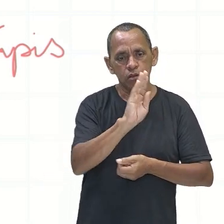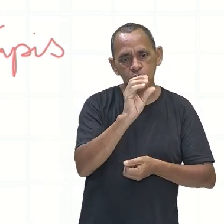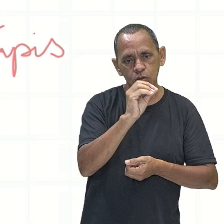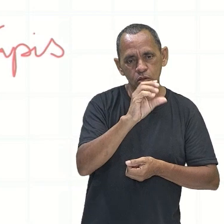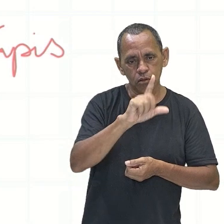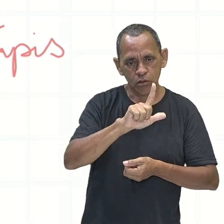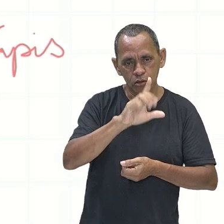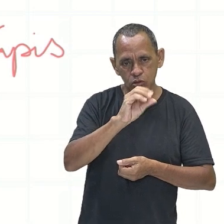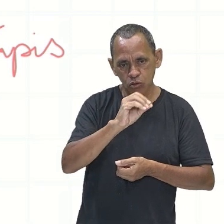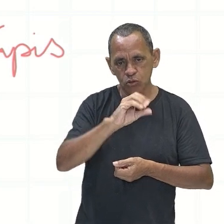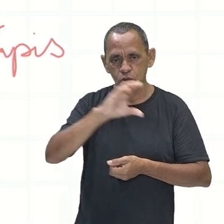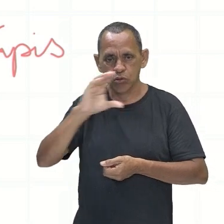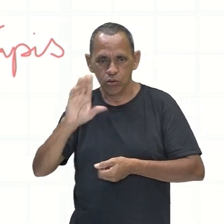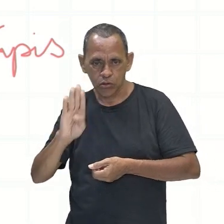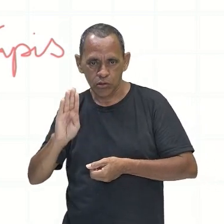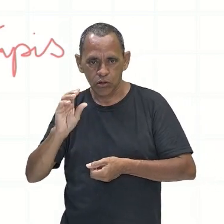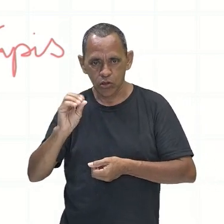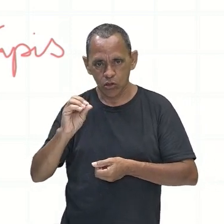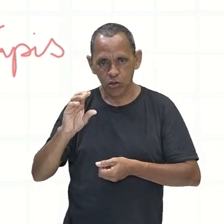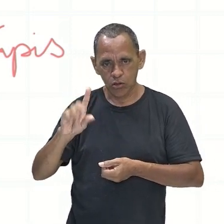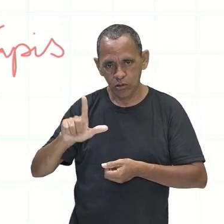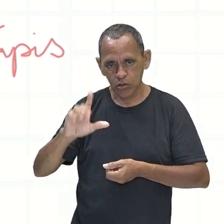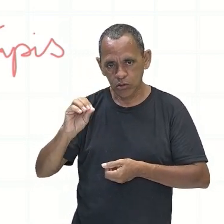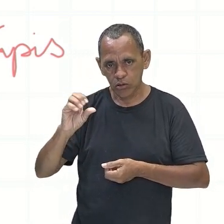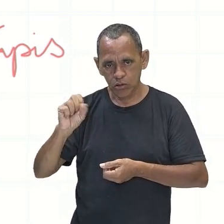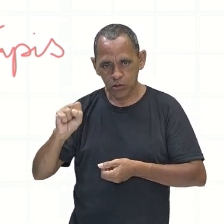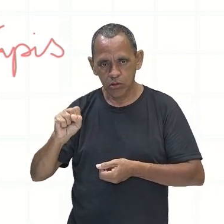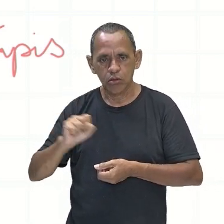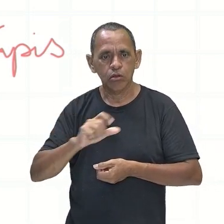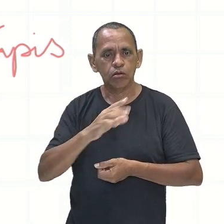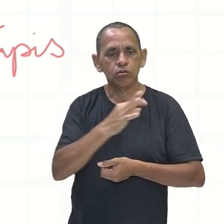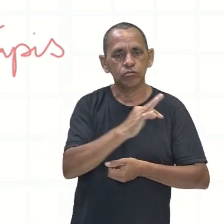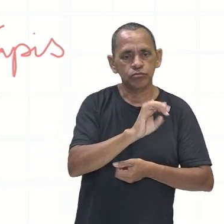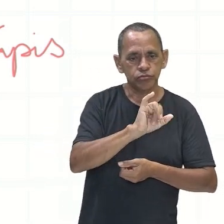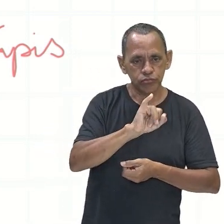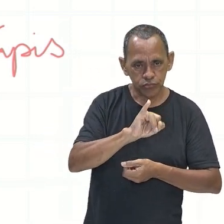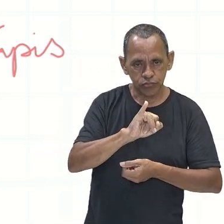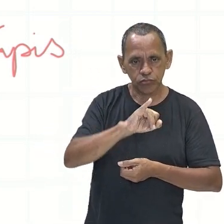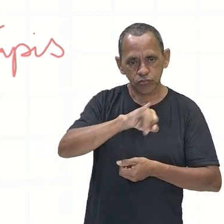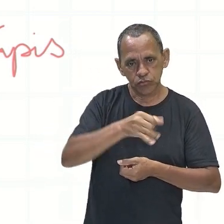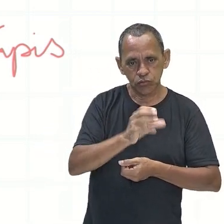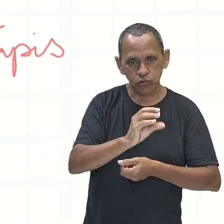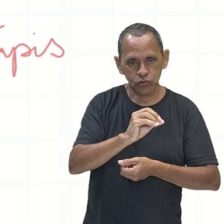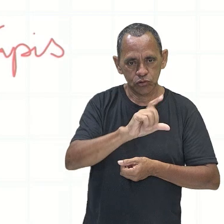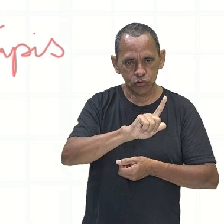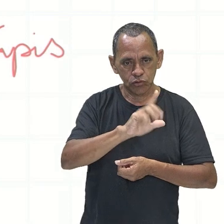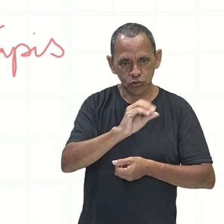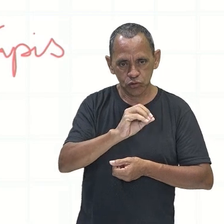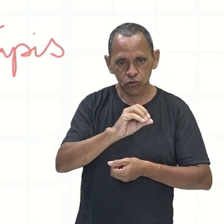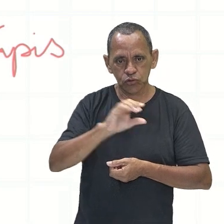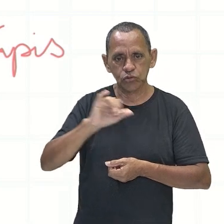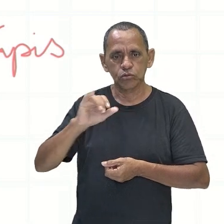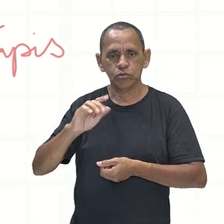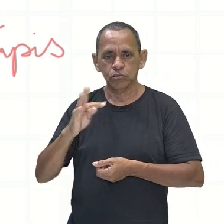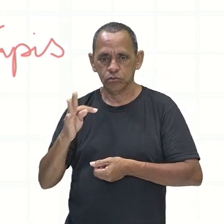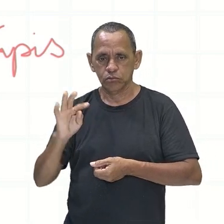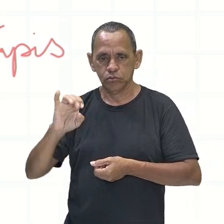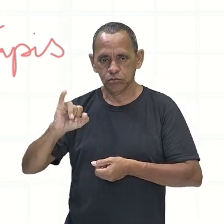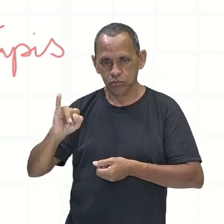tijolo também, né? Eu vou acrescentar apenas um S aqui para indicar que essa palavra está no